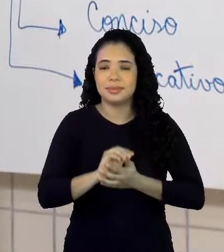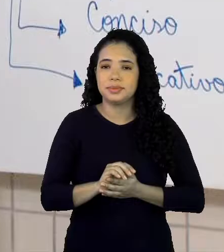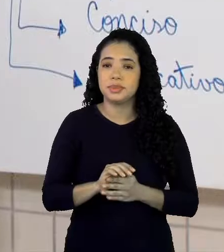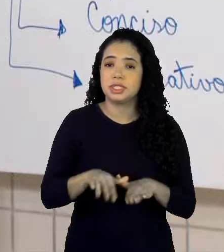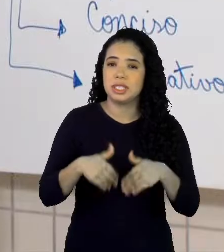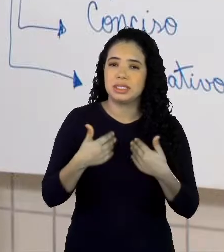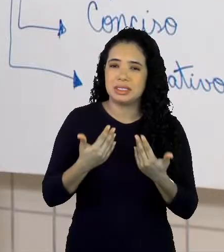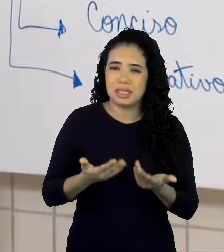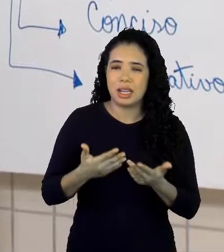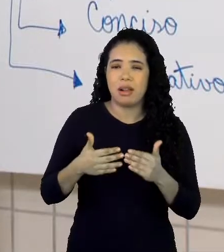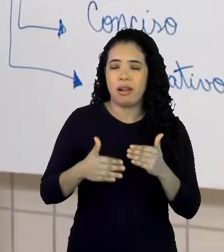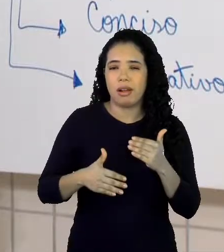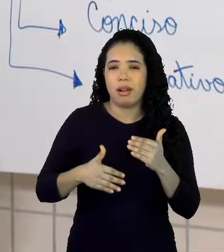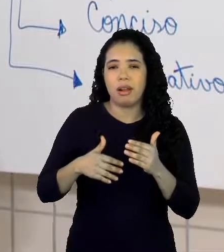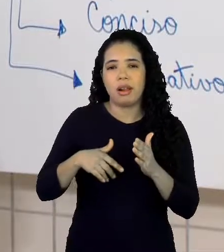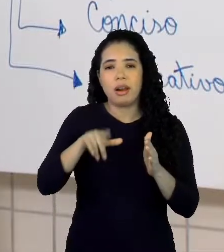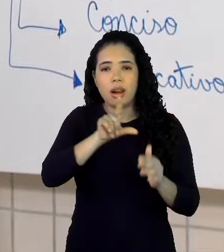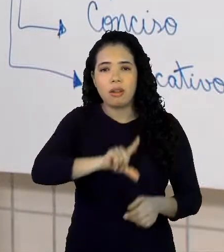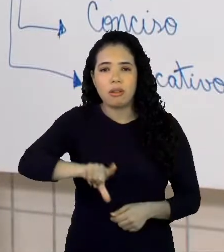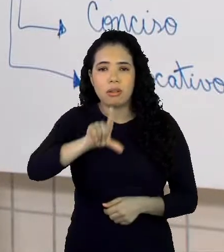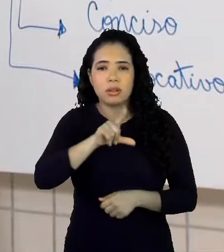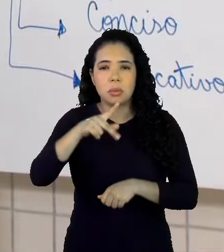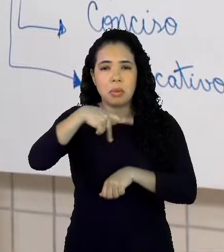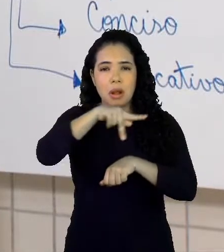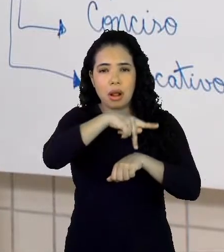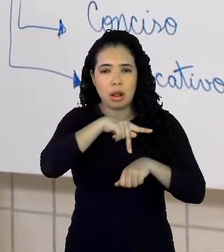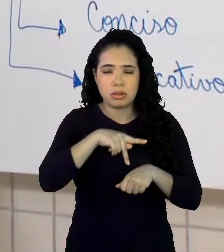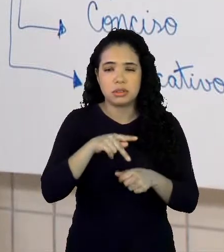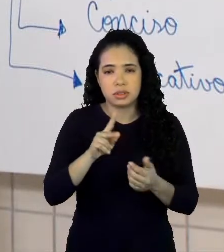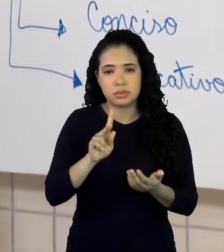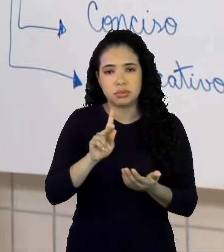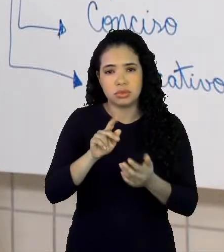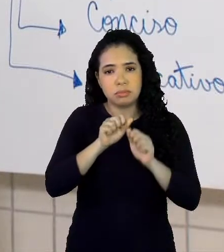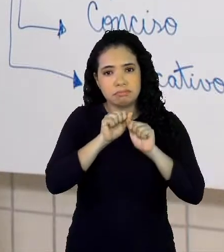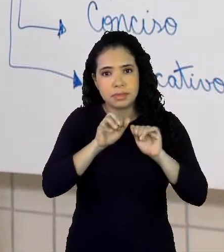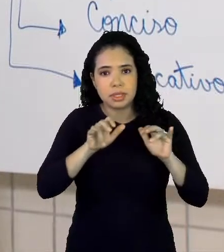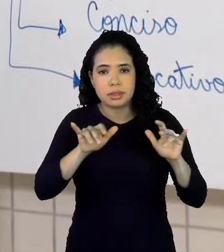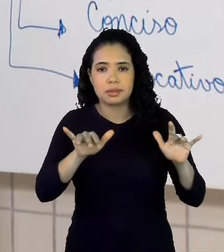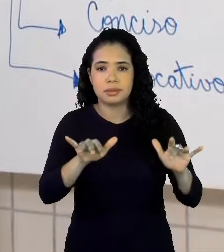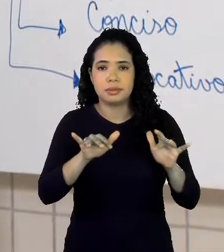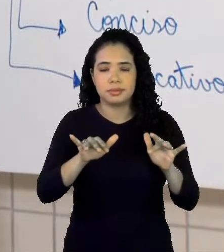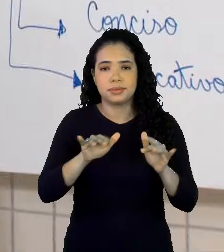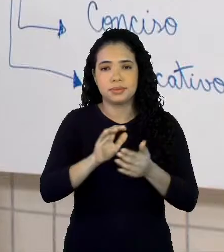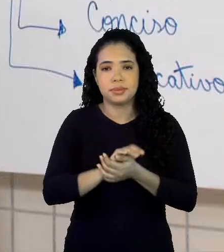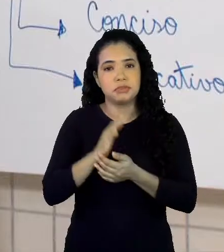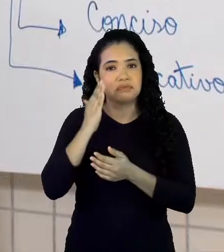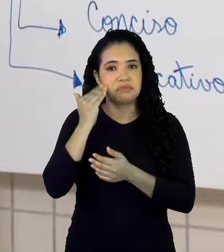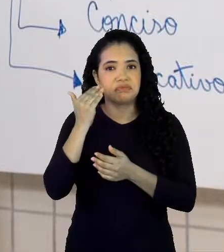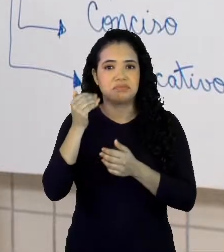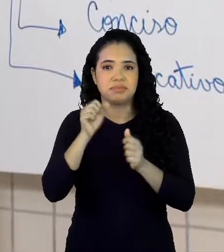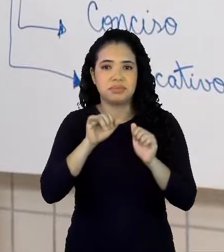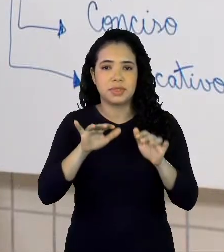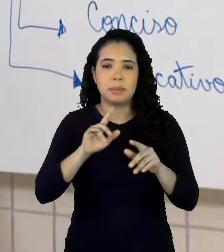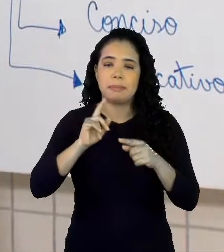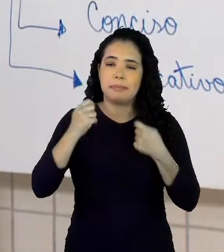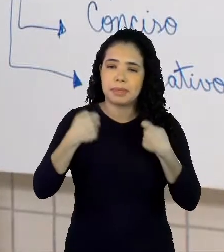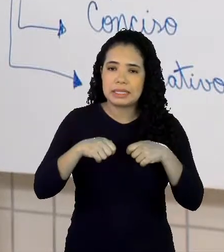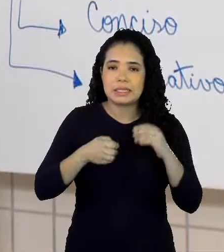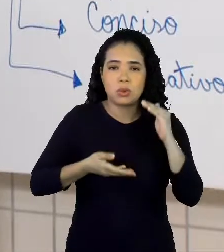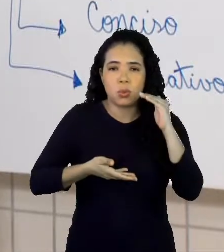na literatura de diversos países. O mini-conto, ele precisa ser conciso,